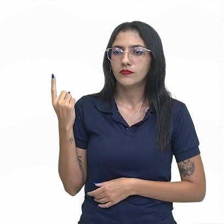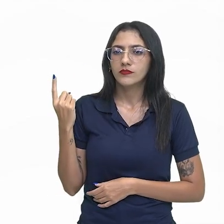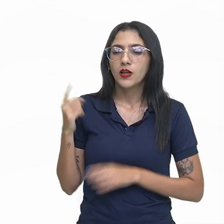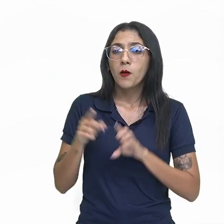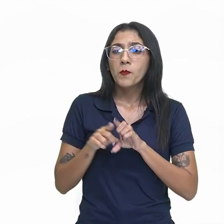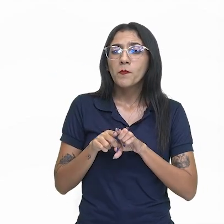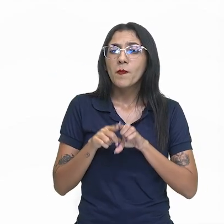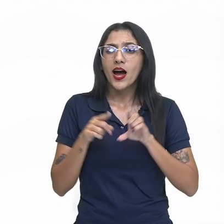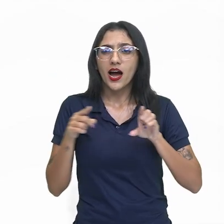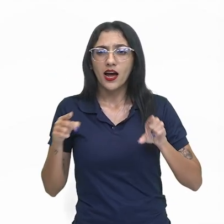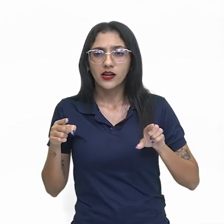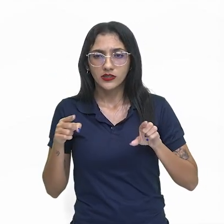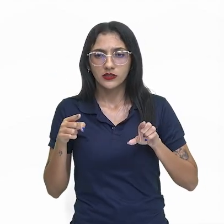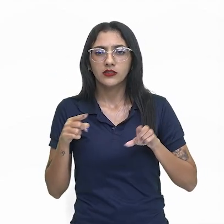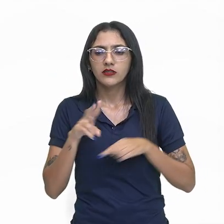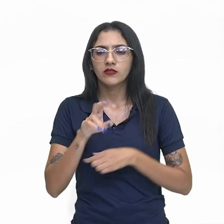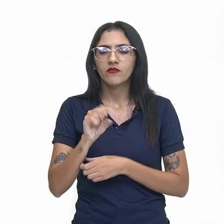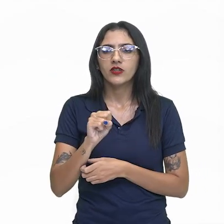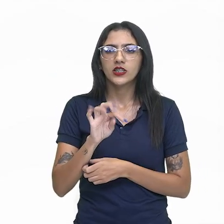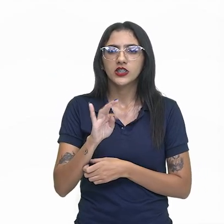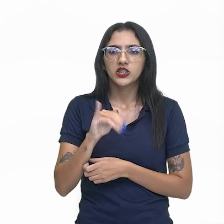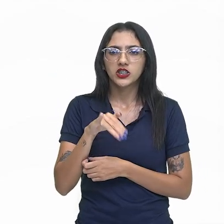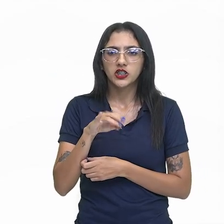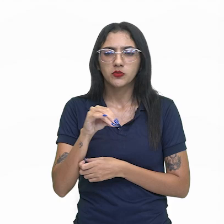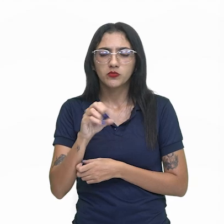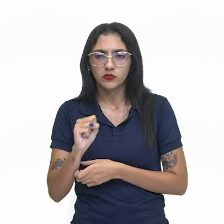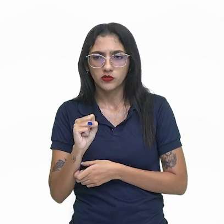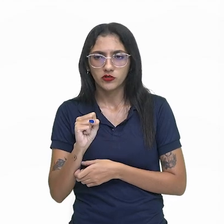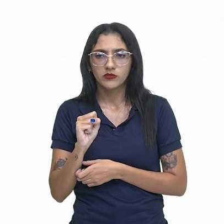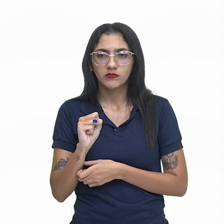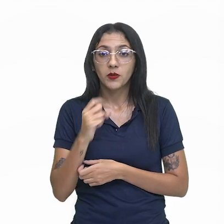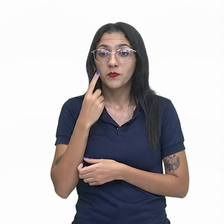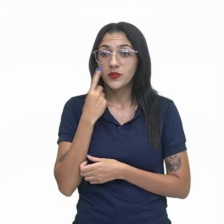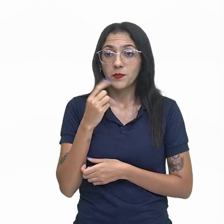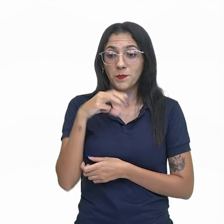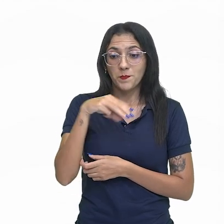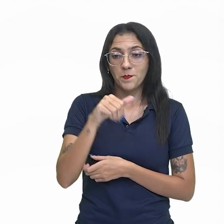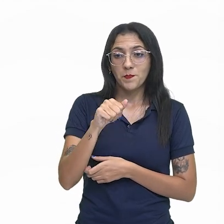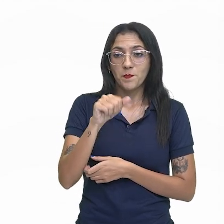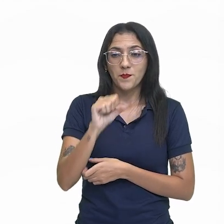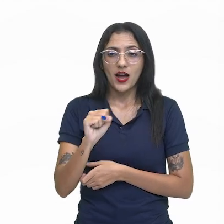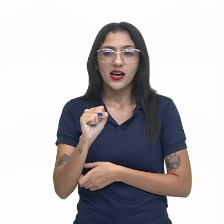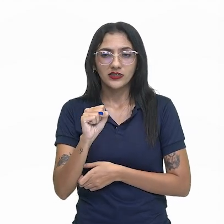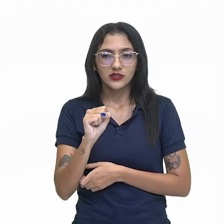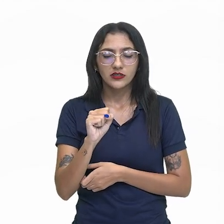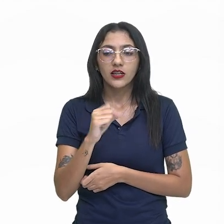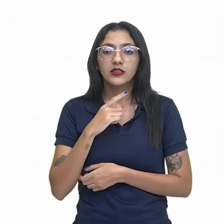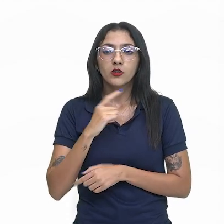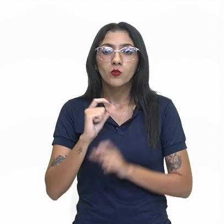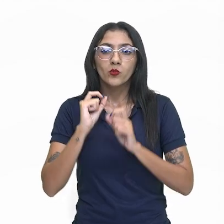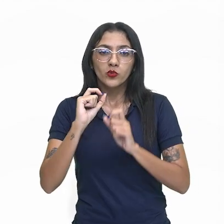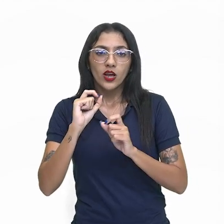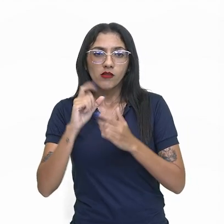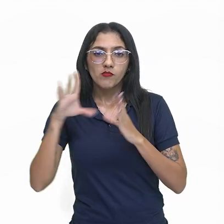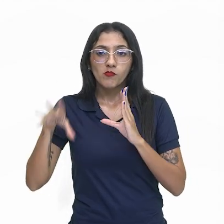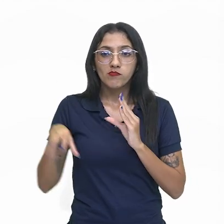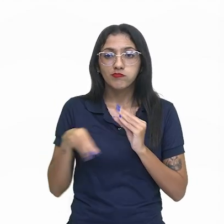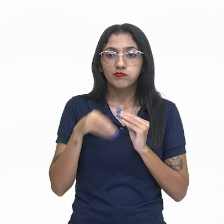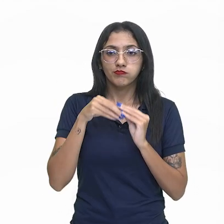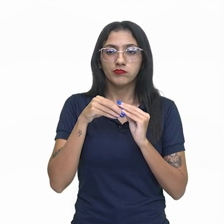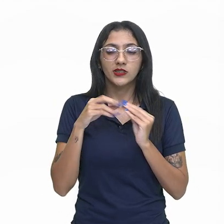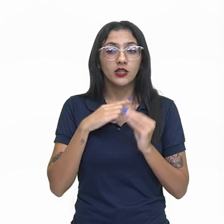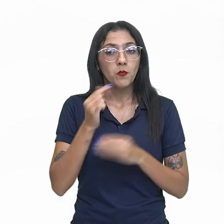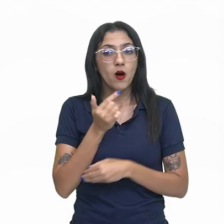camiseta, mesmo não fazendo parte, quando eu coloco mas, vem fazemos